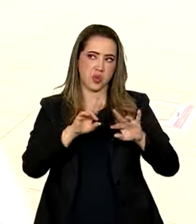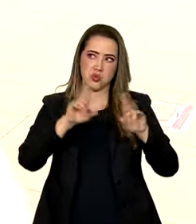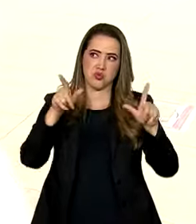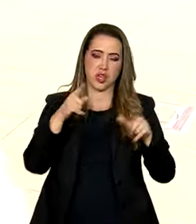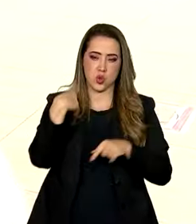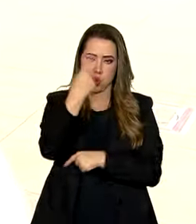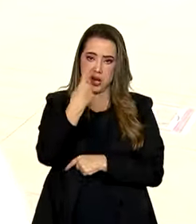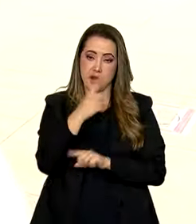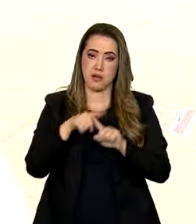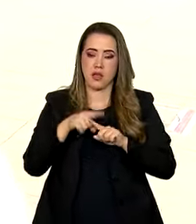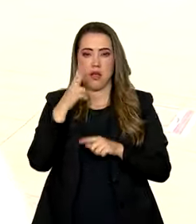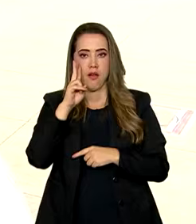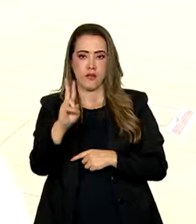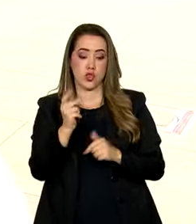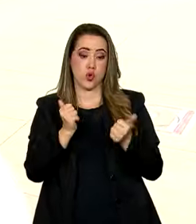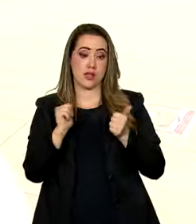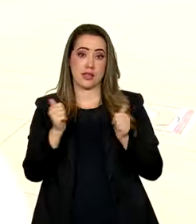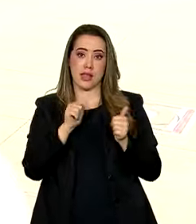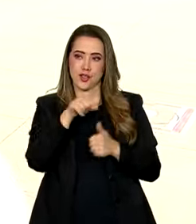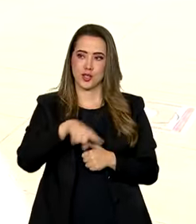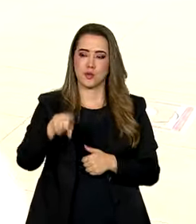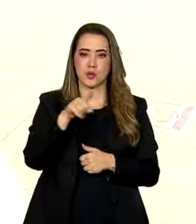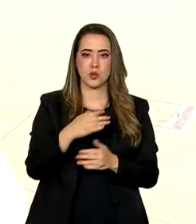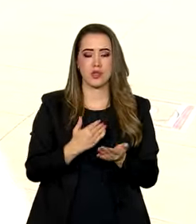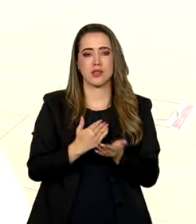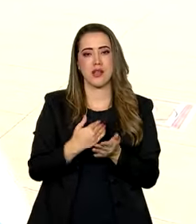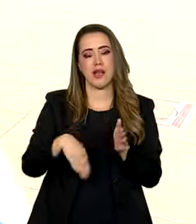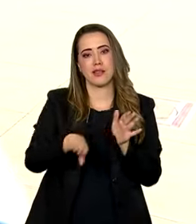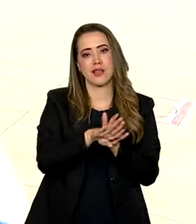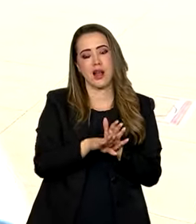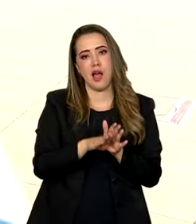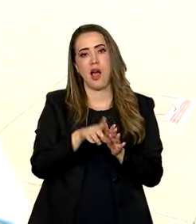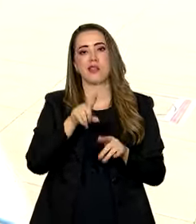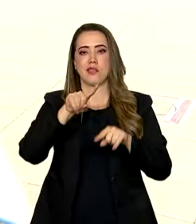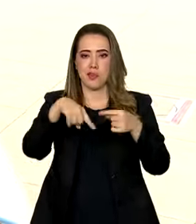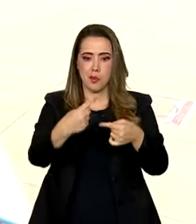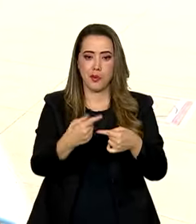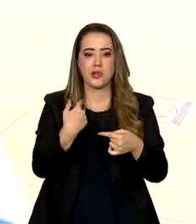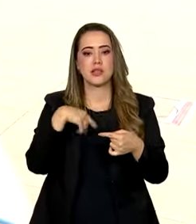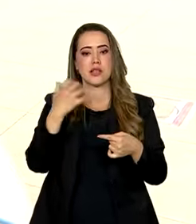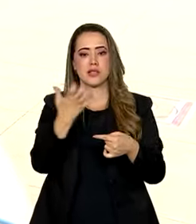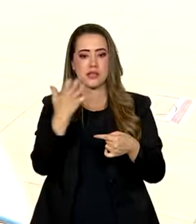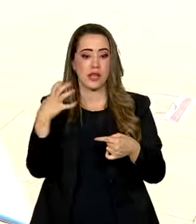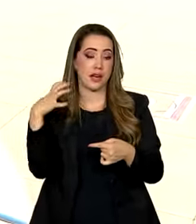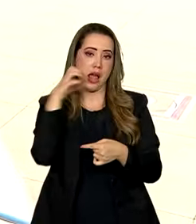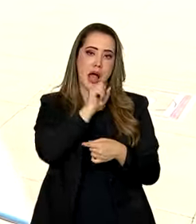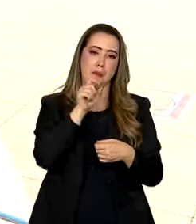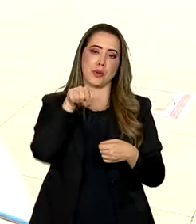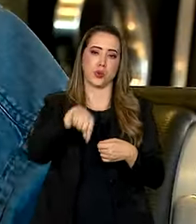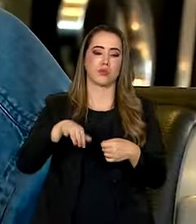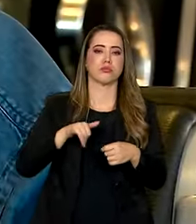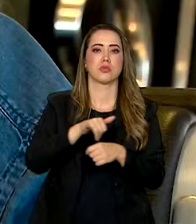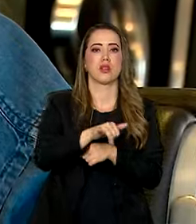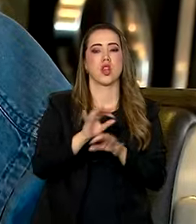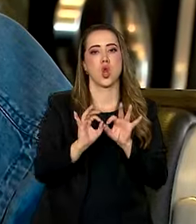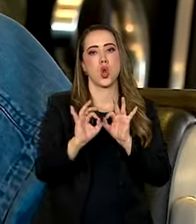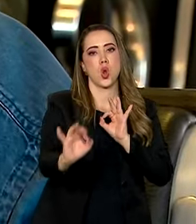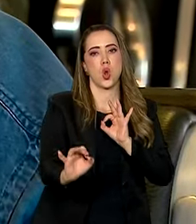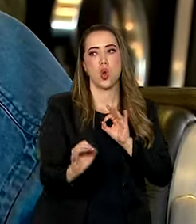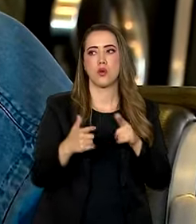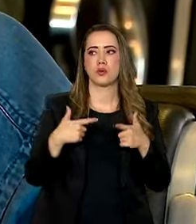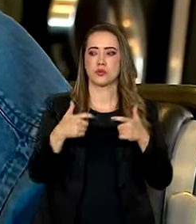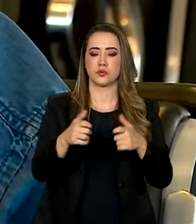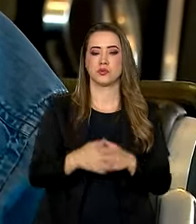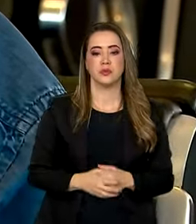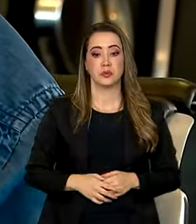ansiedade dos passageiros. O embarque começa daqui a pouco. Eles querem muito entrar nesse avião e se afastar de vez dessa guerra. O primeiro a chegar